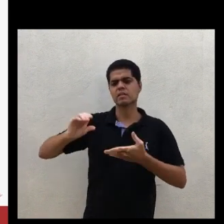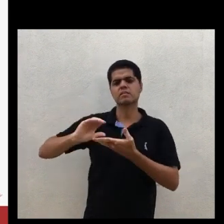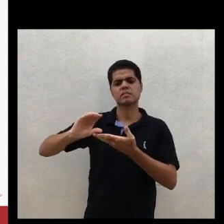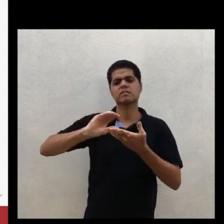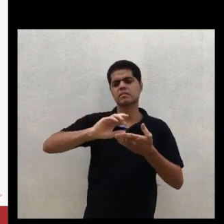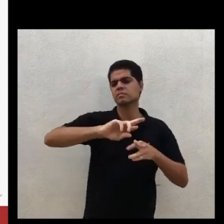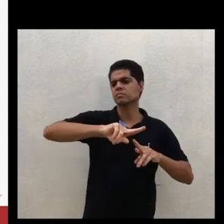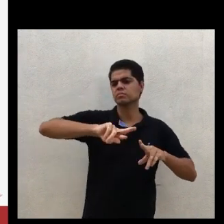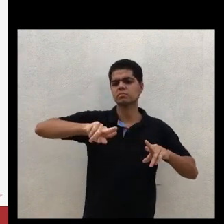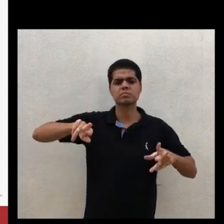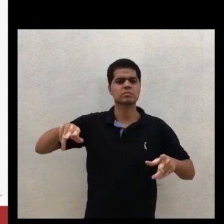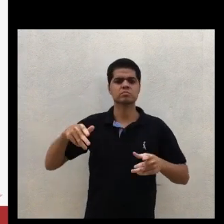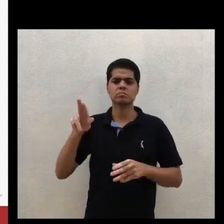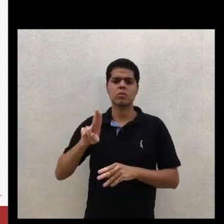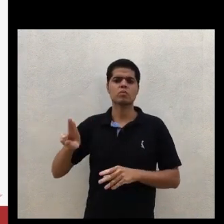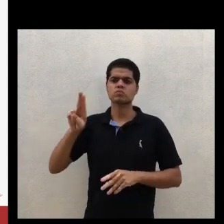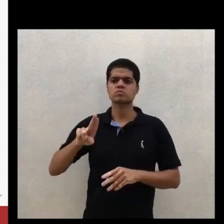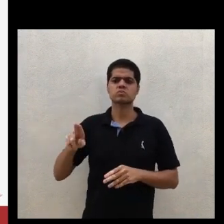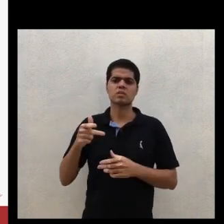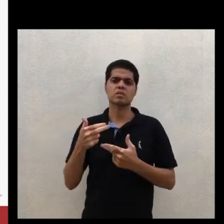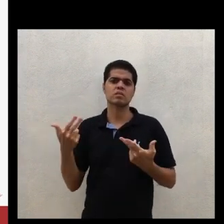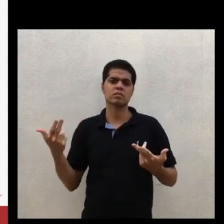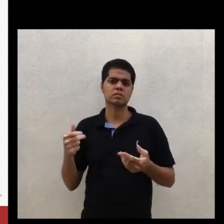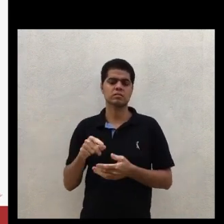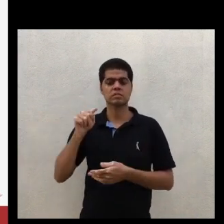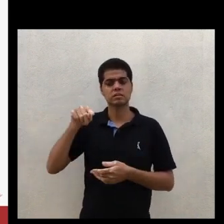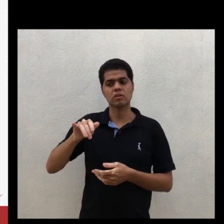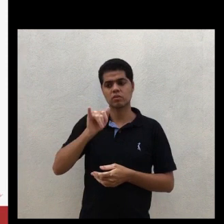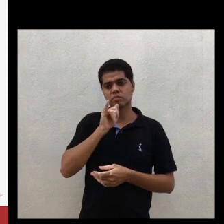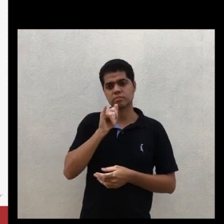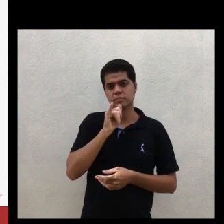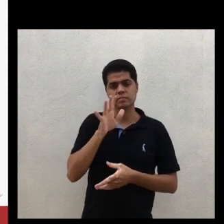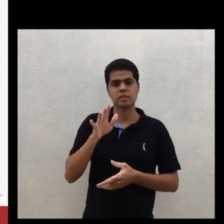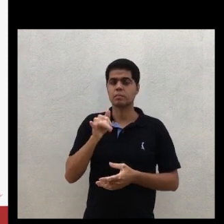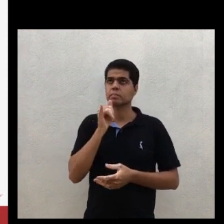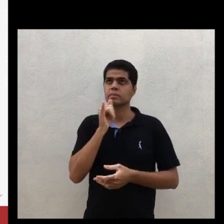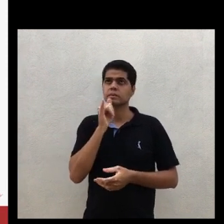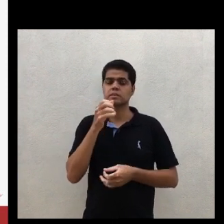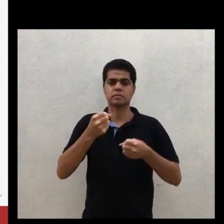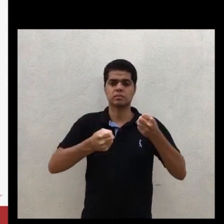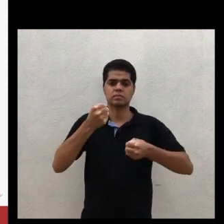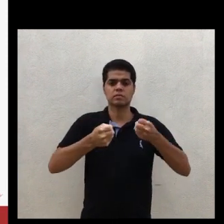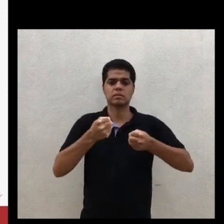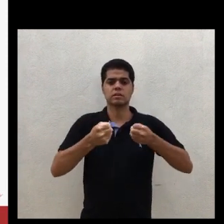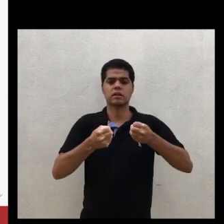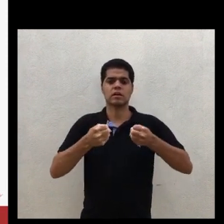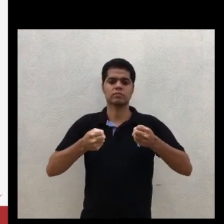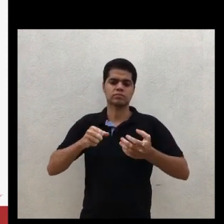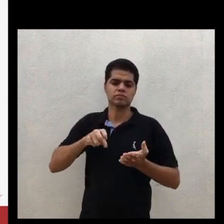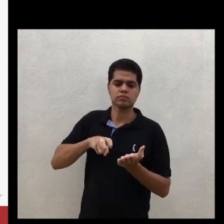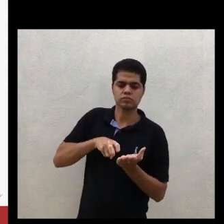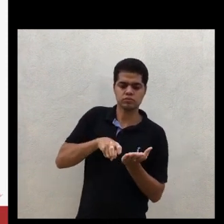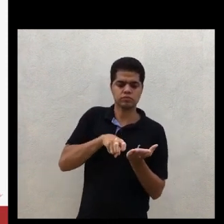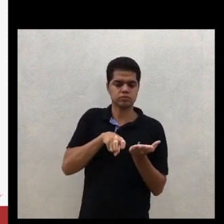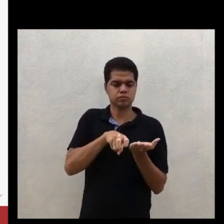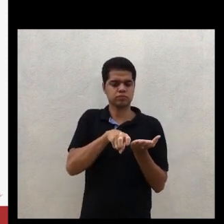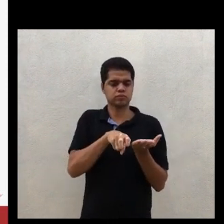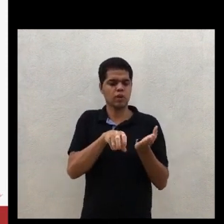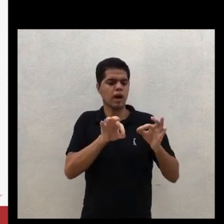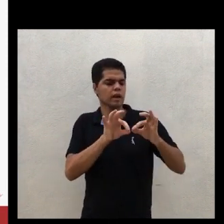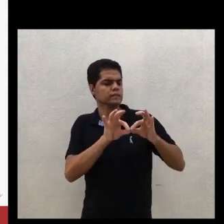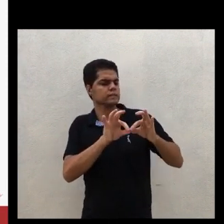outra coisa. Né? Se for o estacionamento automático de um carro, né, o tanto que ele se